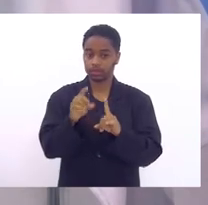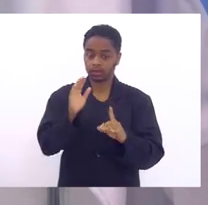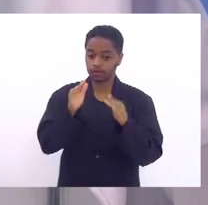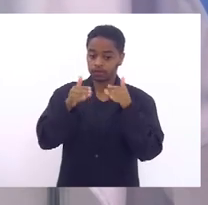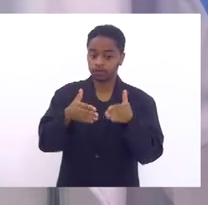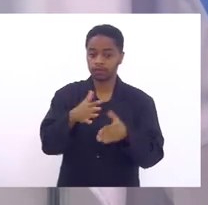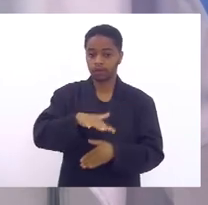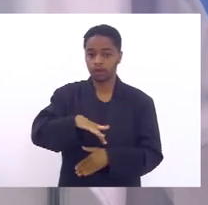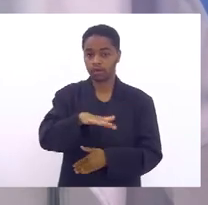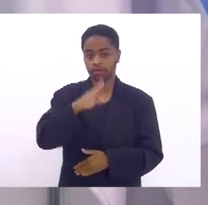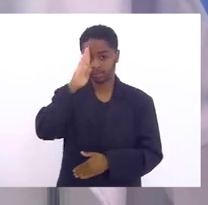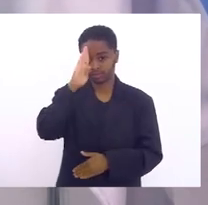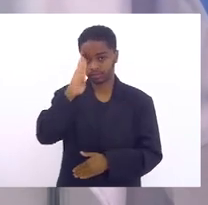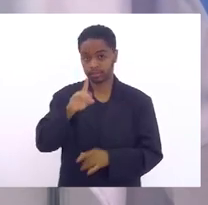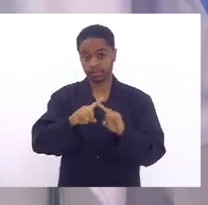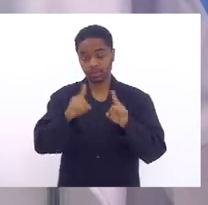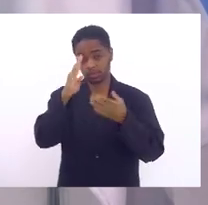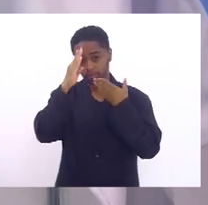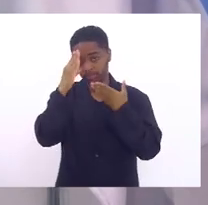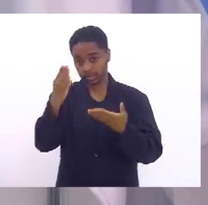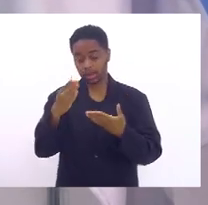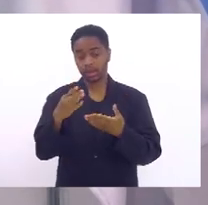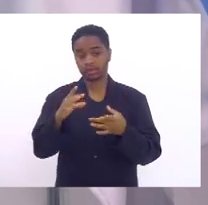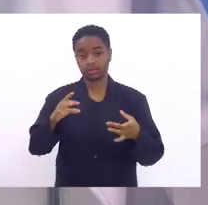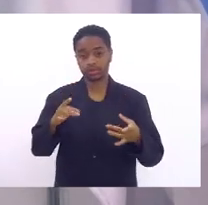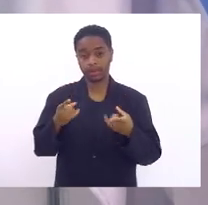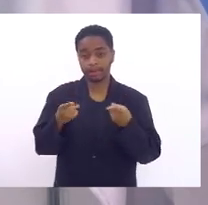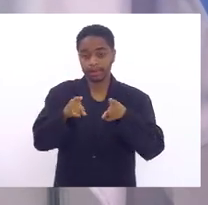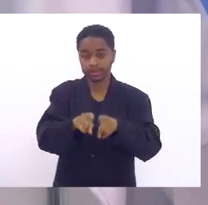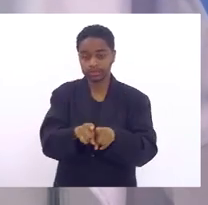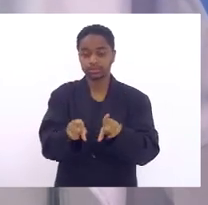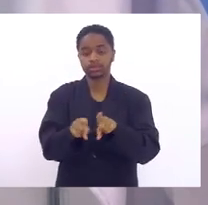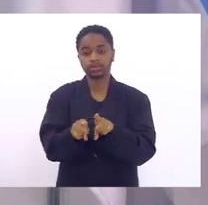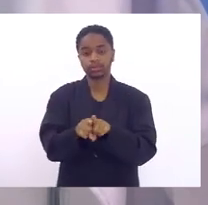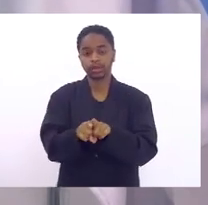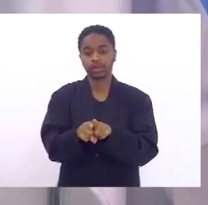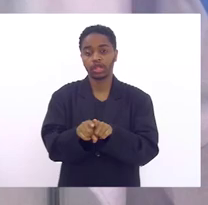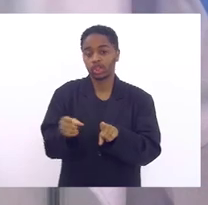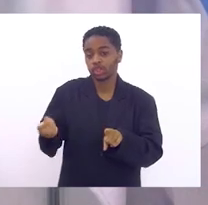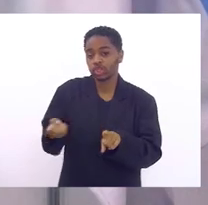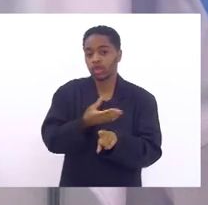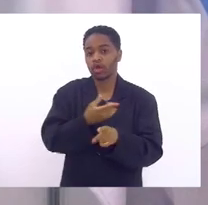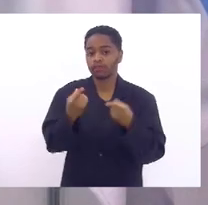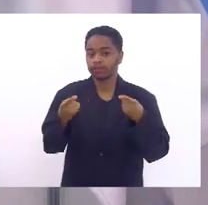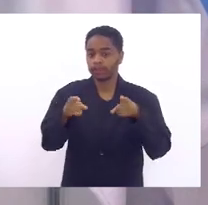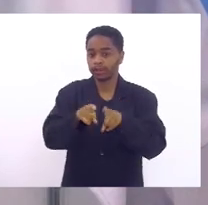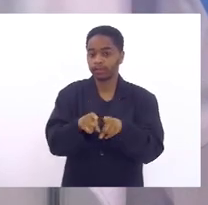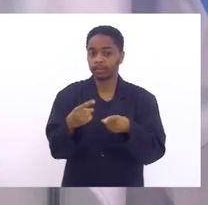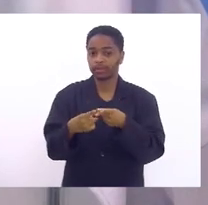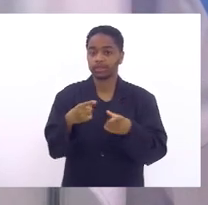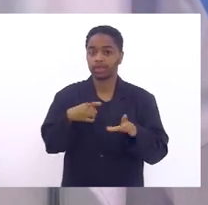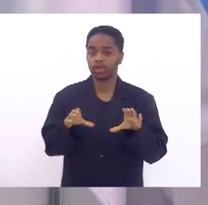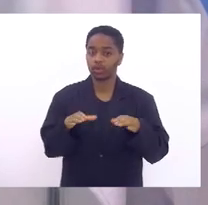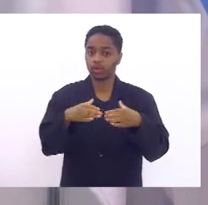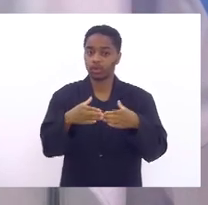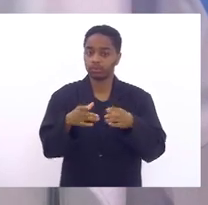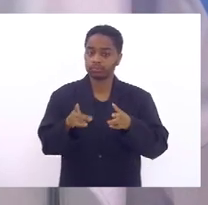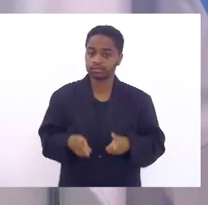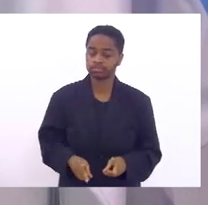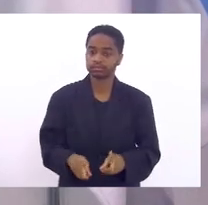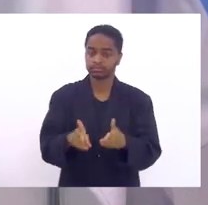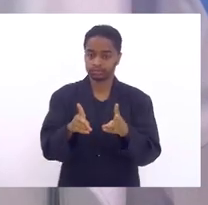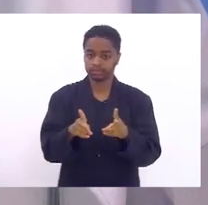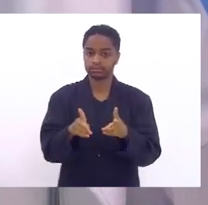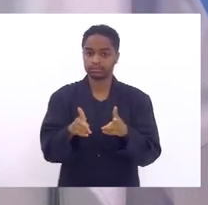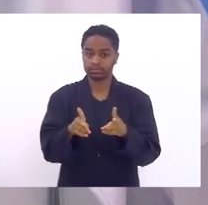fundamental mas muito obrigada pela parceria também uma parceria inovadora tá de uma comissão eh permanente